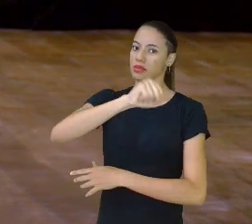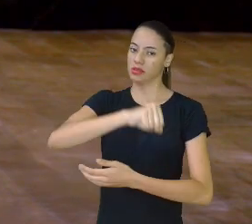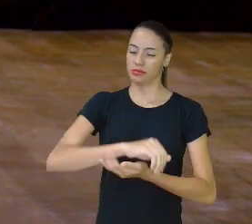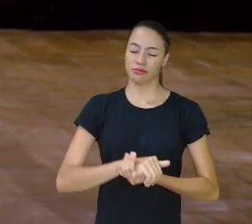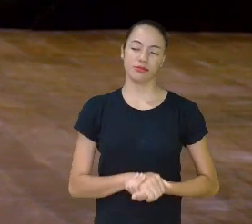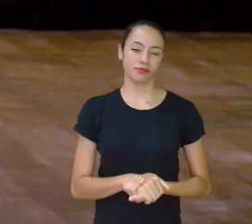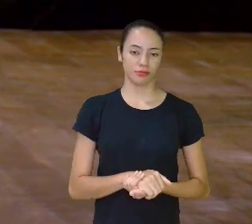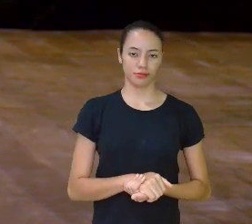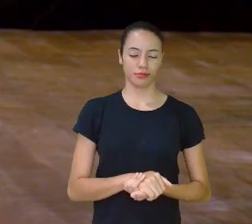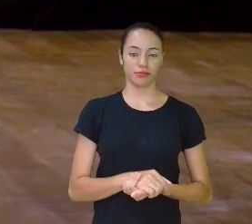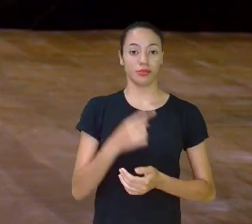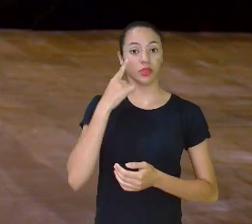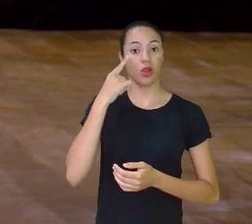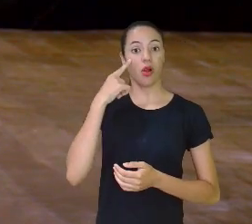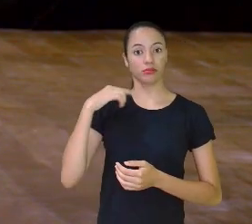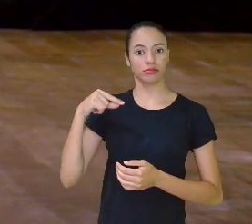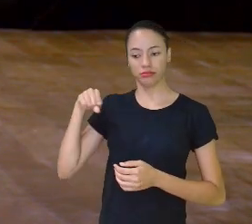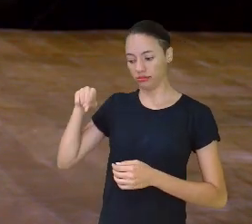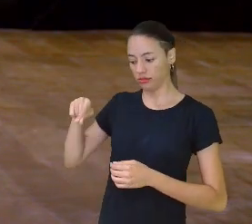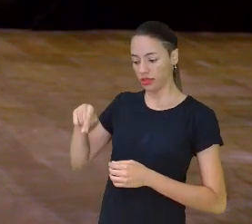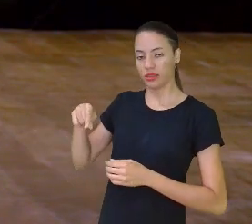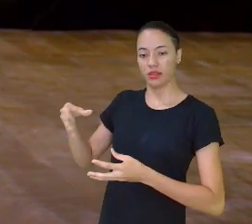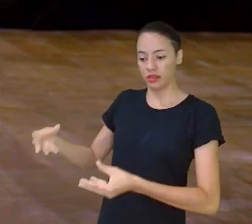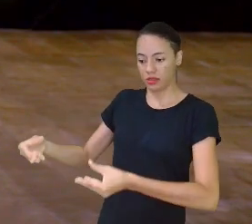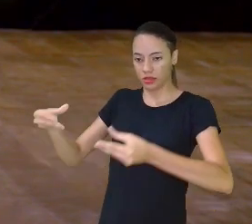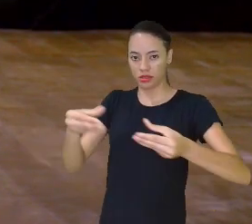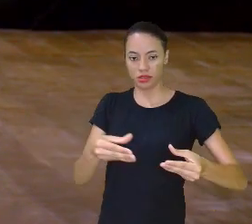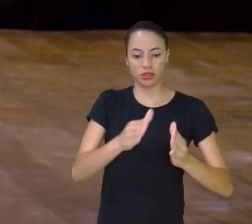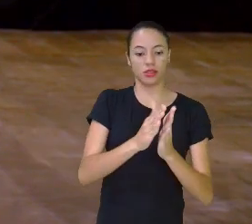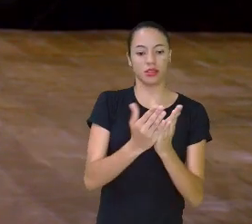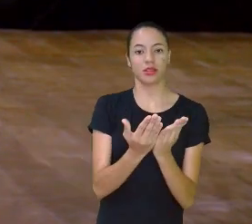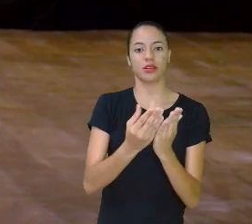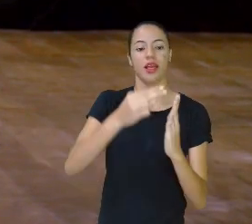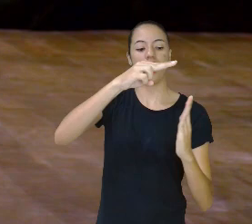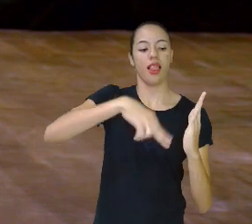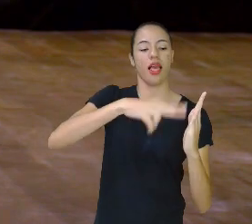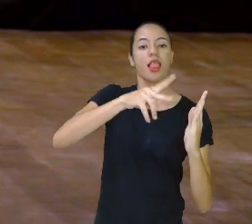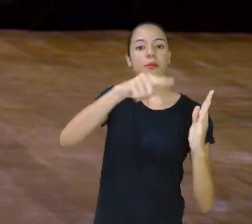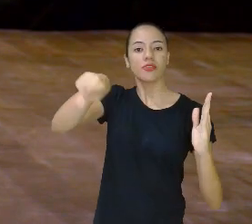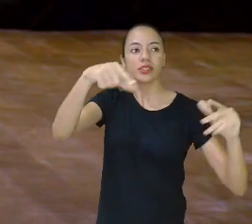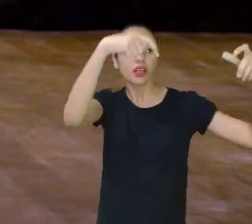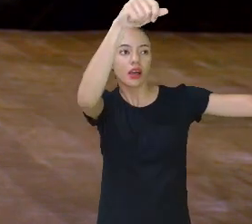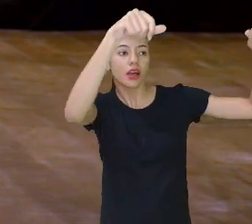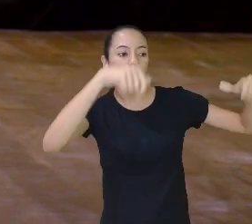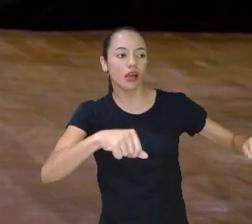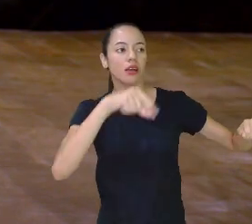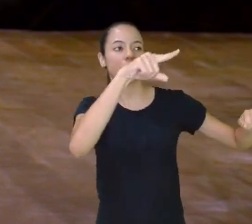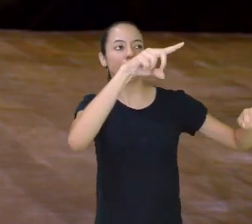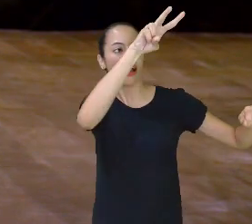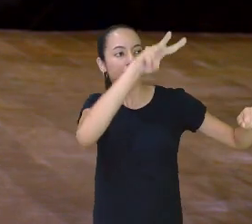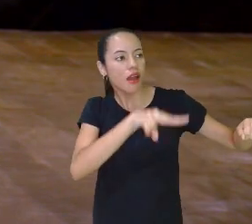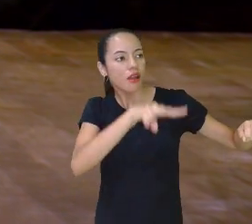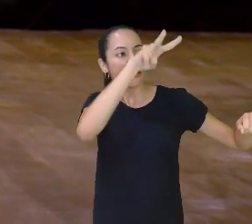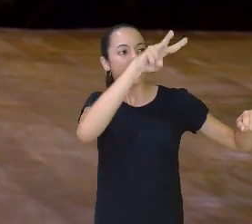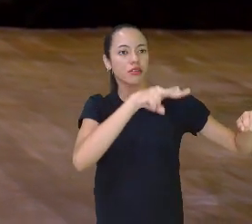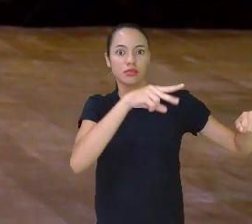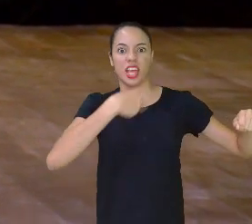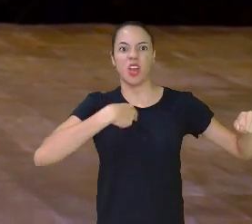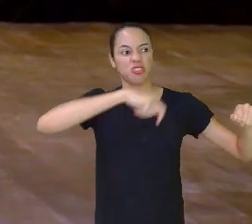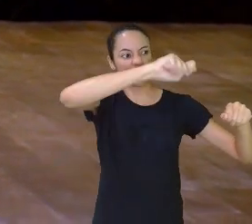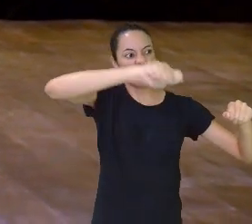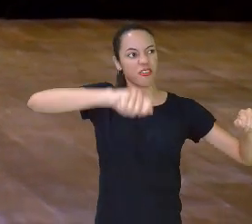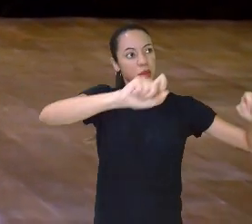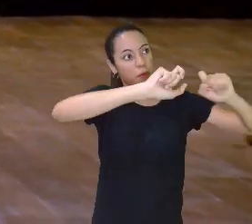Eu até trouxe aqui, ó, para ler para você. Escrevi bem grande, que eu queria assim olhar sem meus óculos.